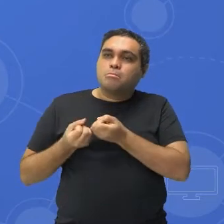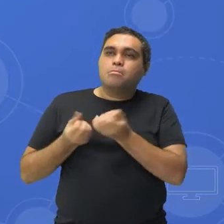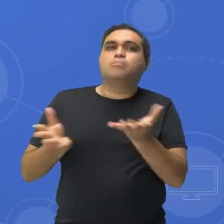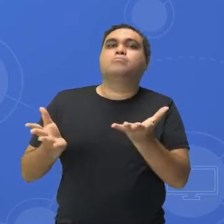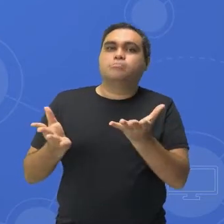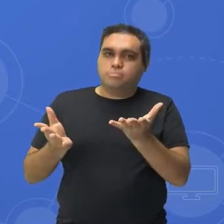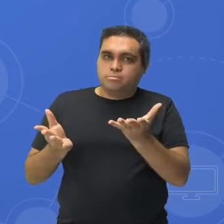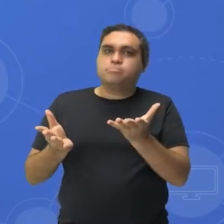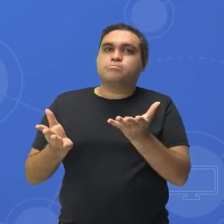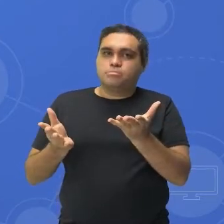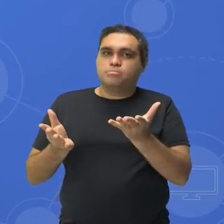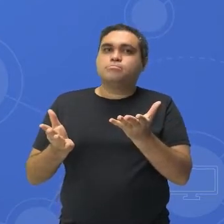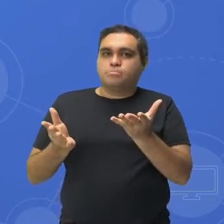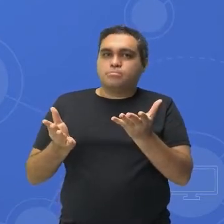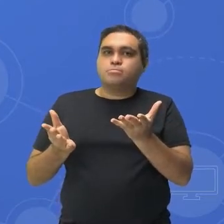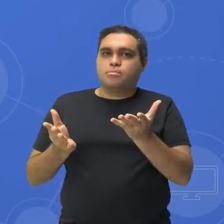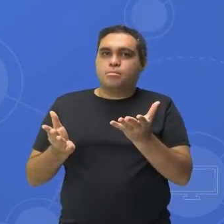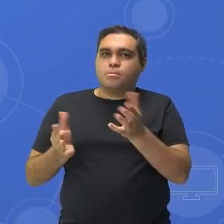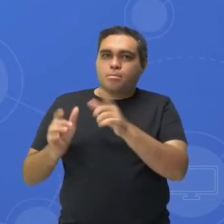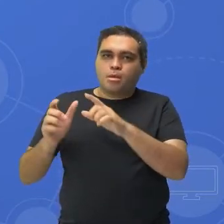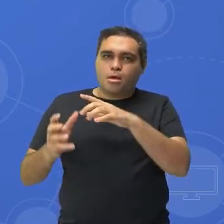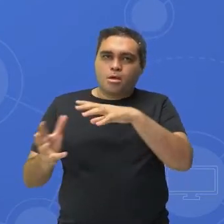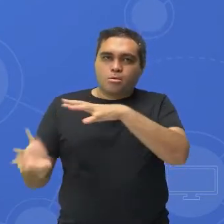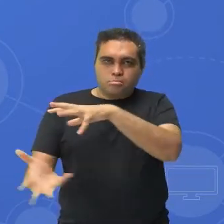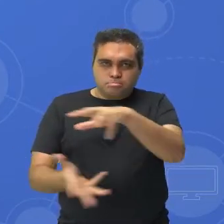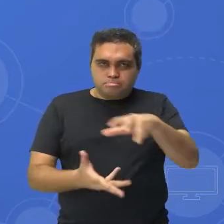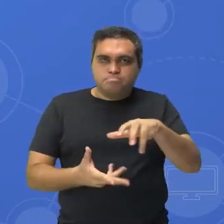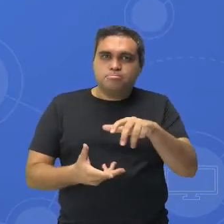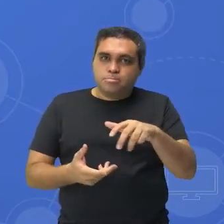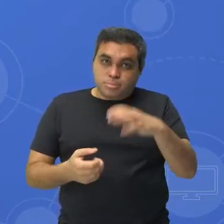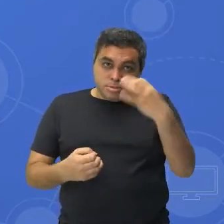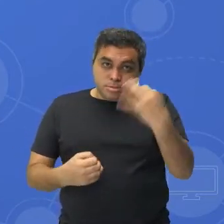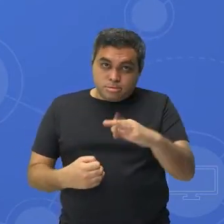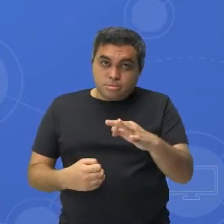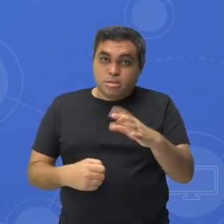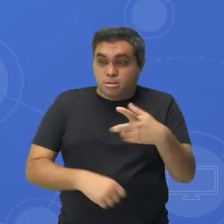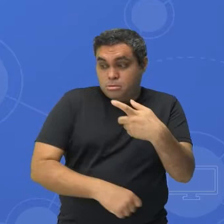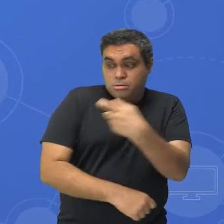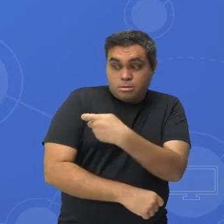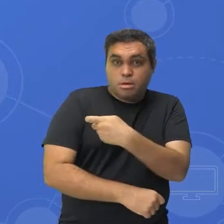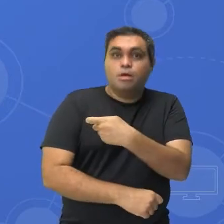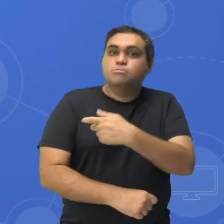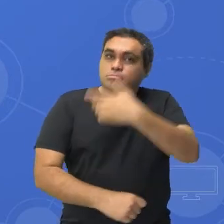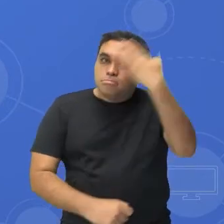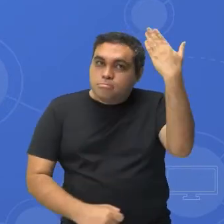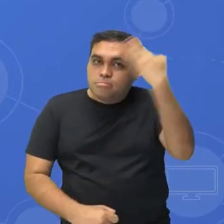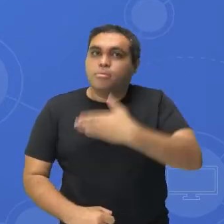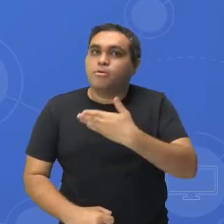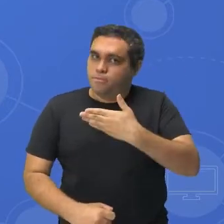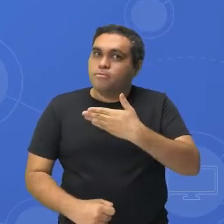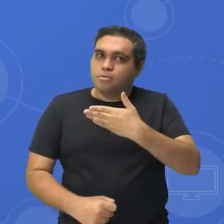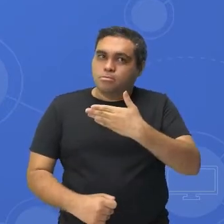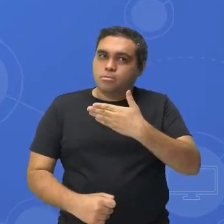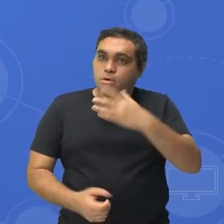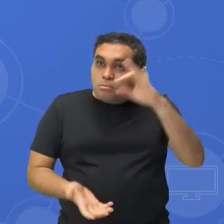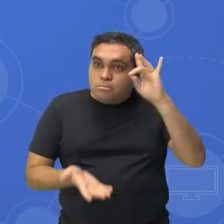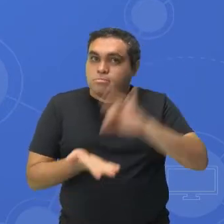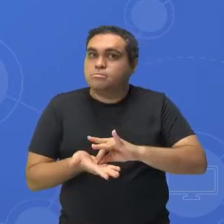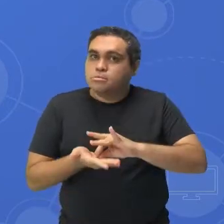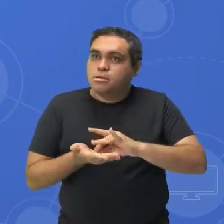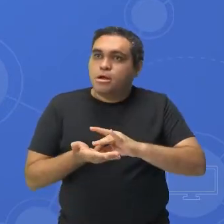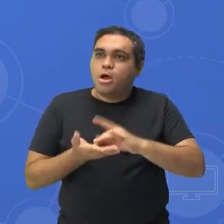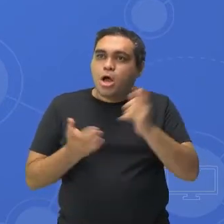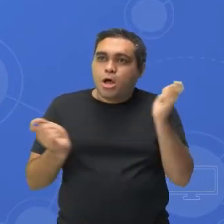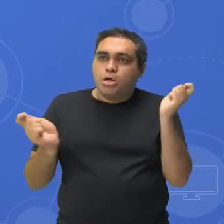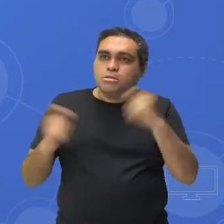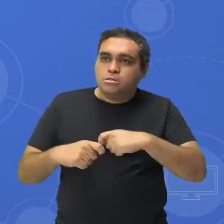então, distribuída para as pessoas. Não é isso? Então, ela foi comprovada. Comprovou? Tem eficácia?